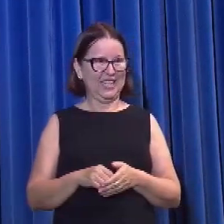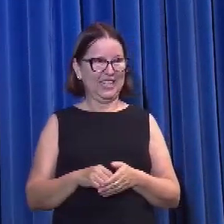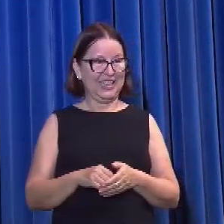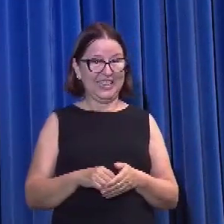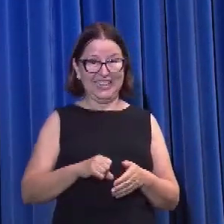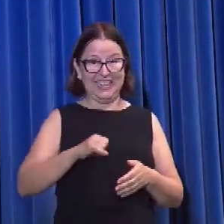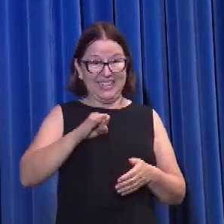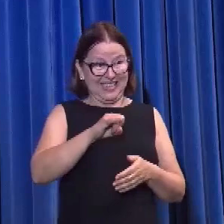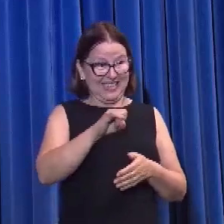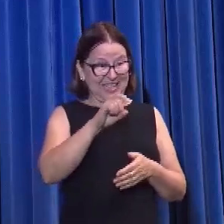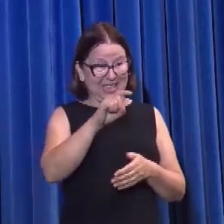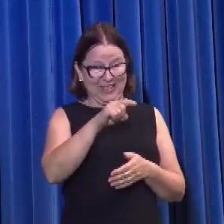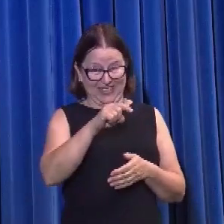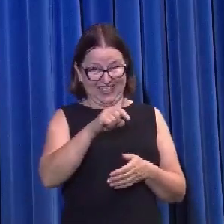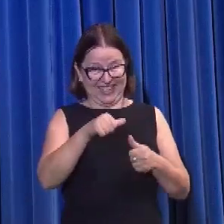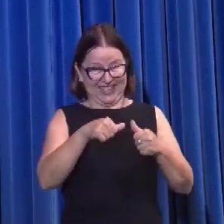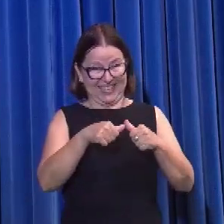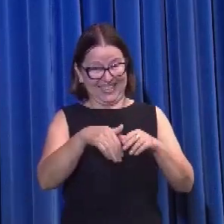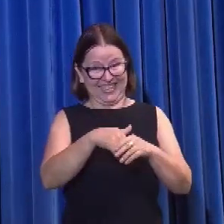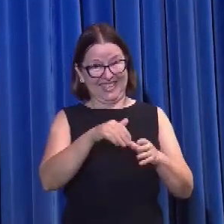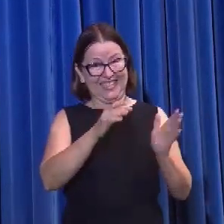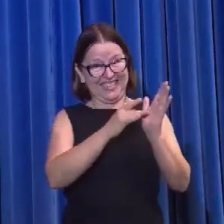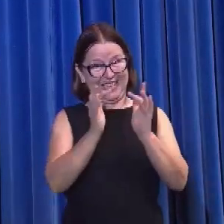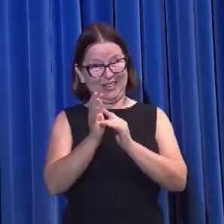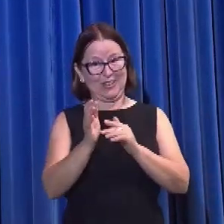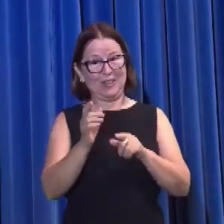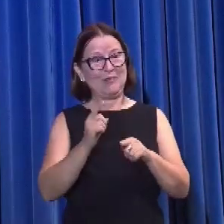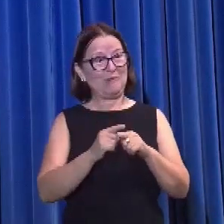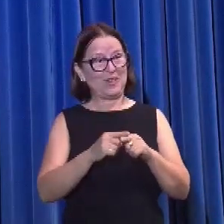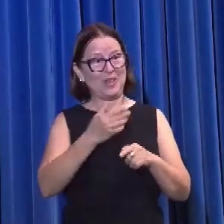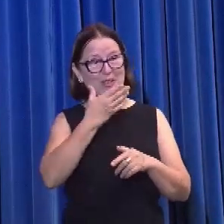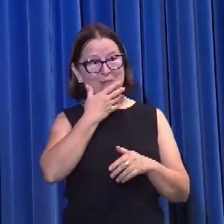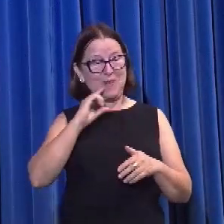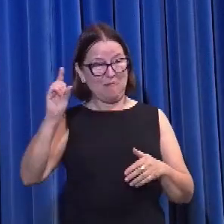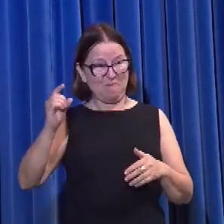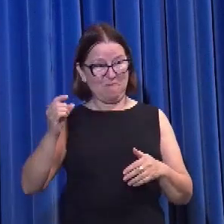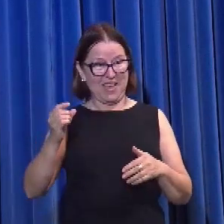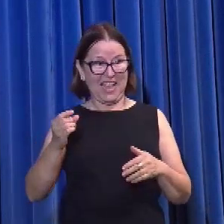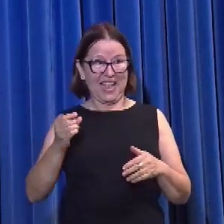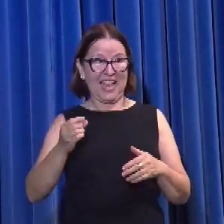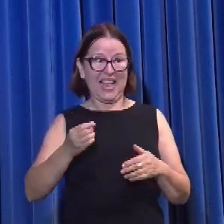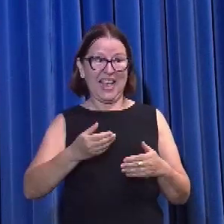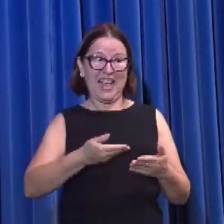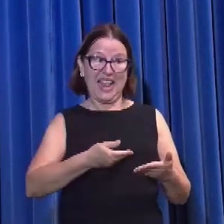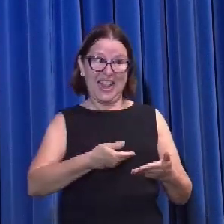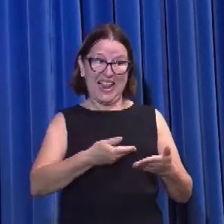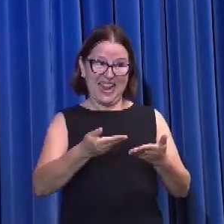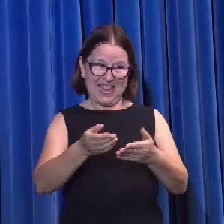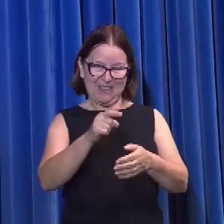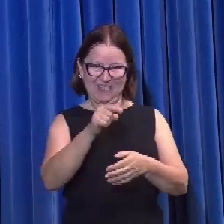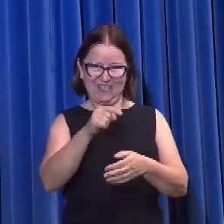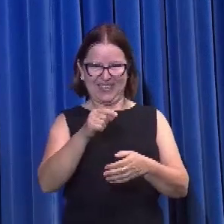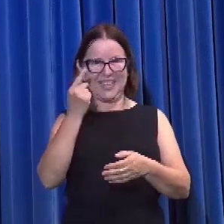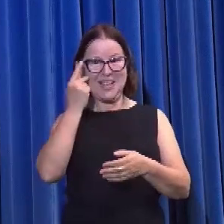Se você está em Jesus, é porque o Pai lhe levou a Jesus.